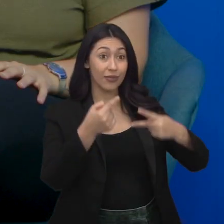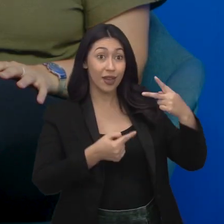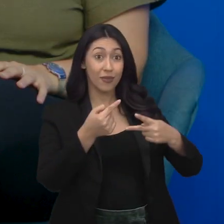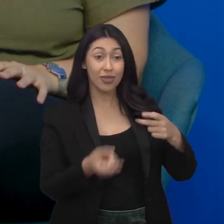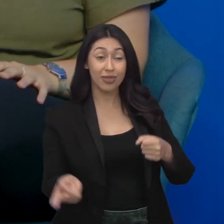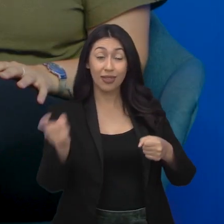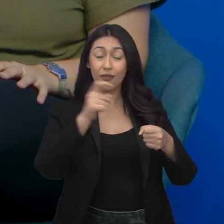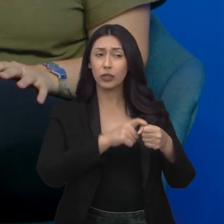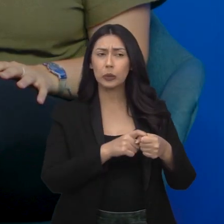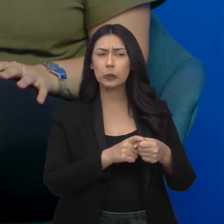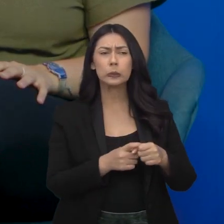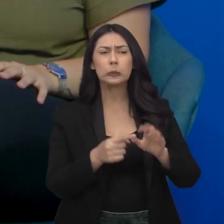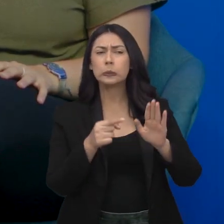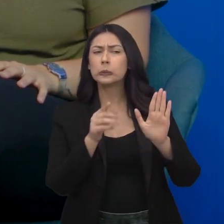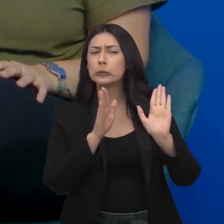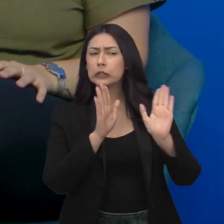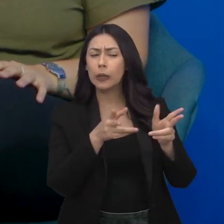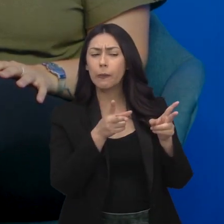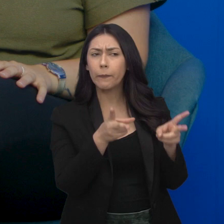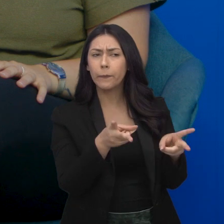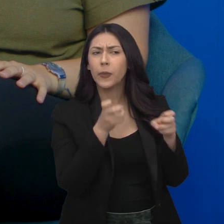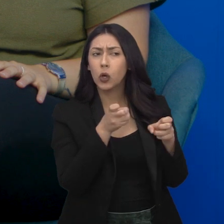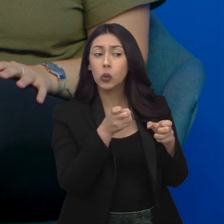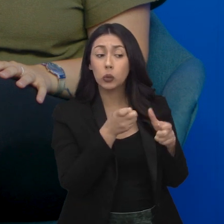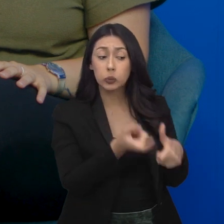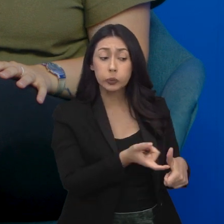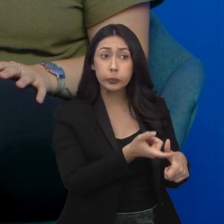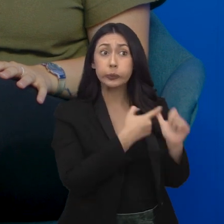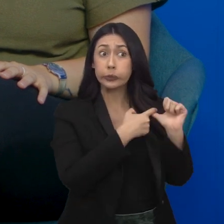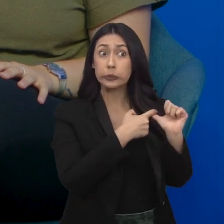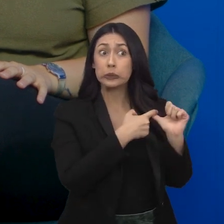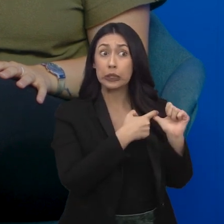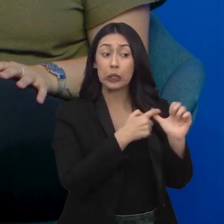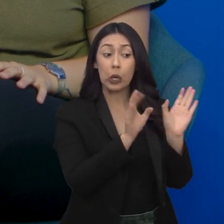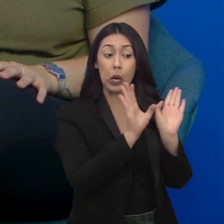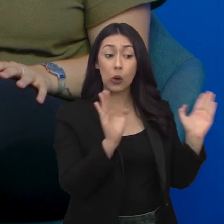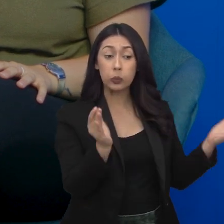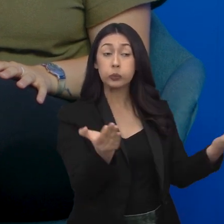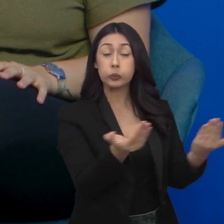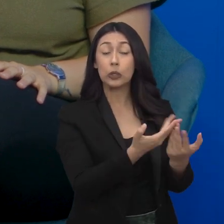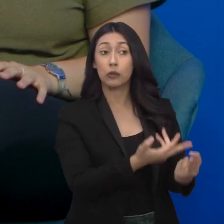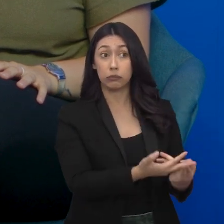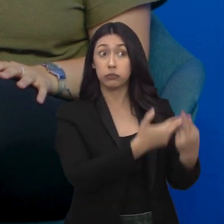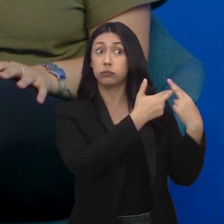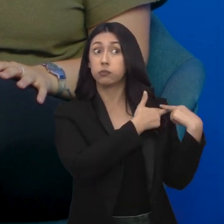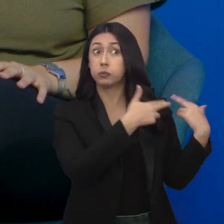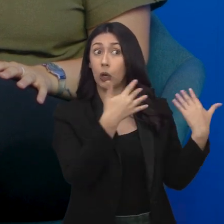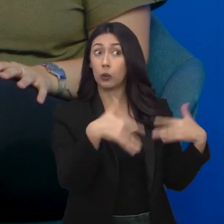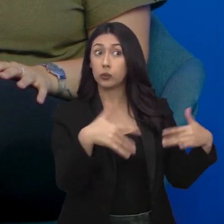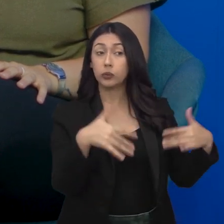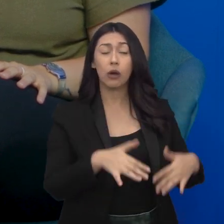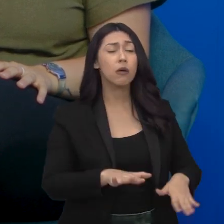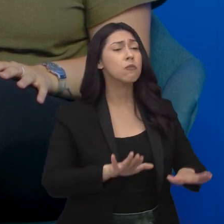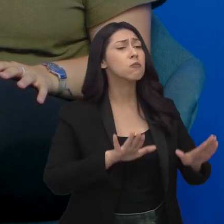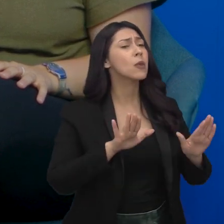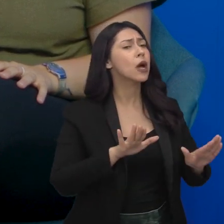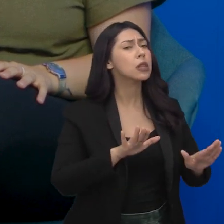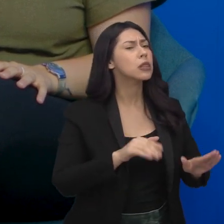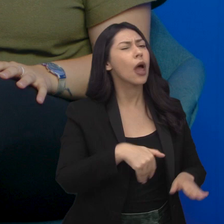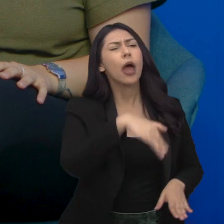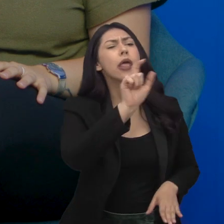Sobre política de volta, você já viu que as contas do condomínio são uma responsabilidade e tanto, né? Mas quem deve